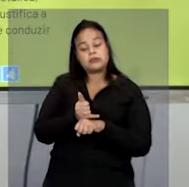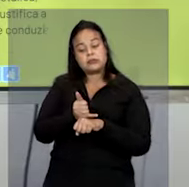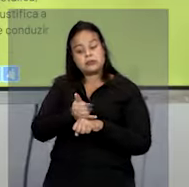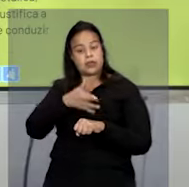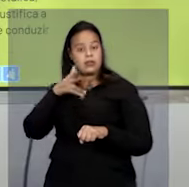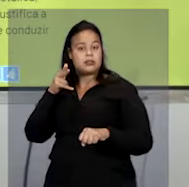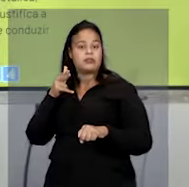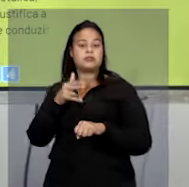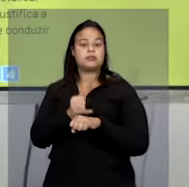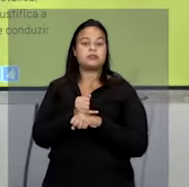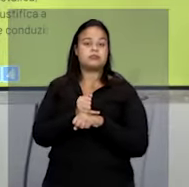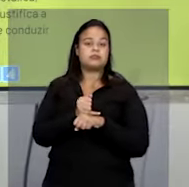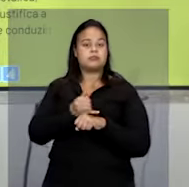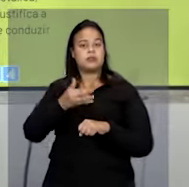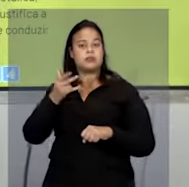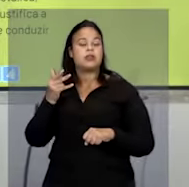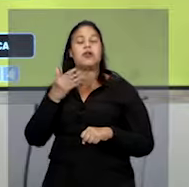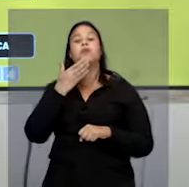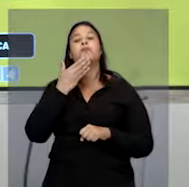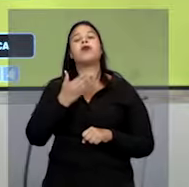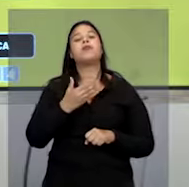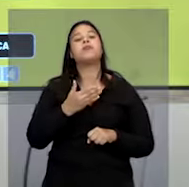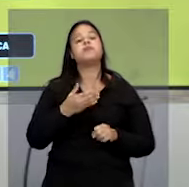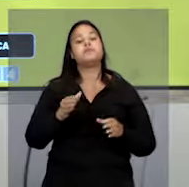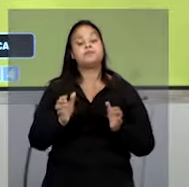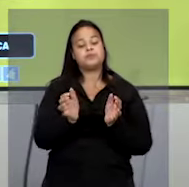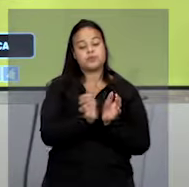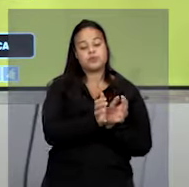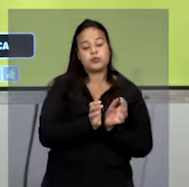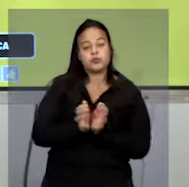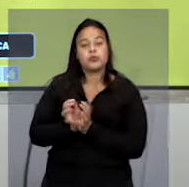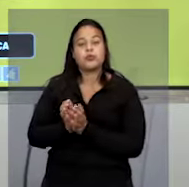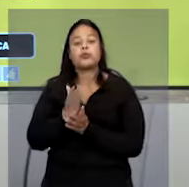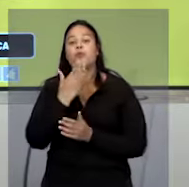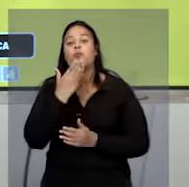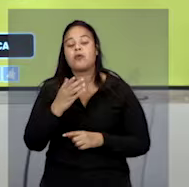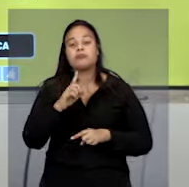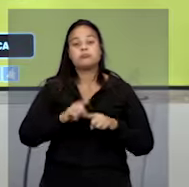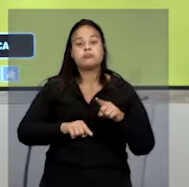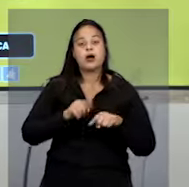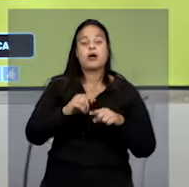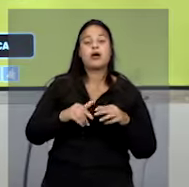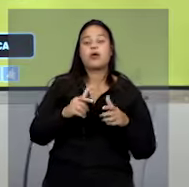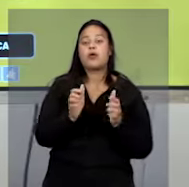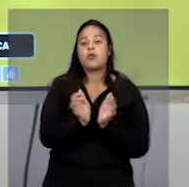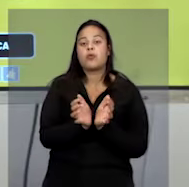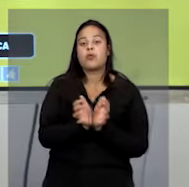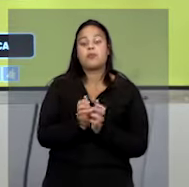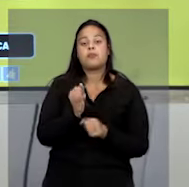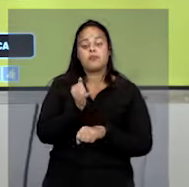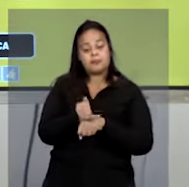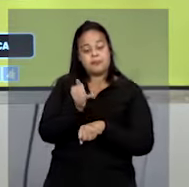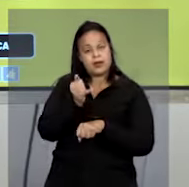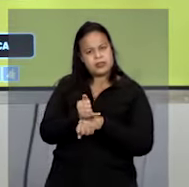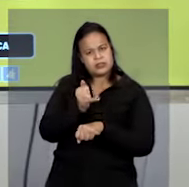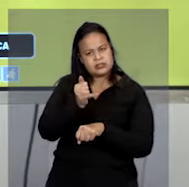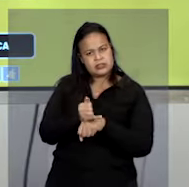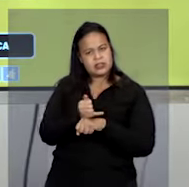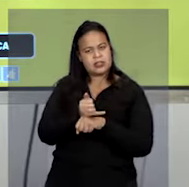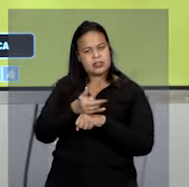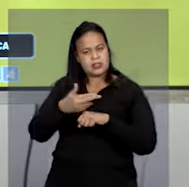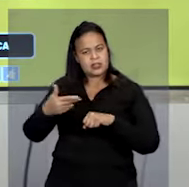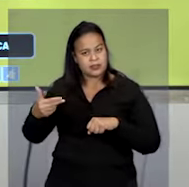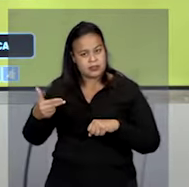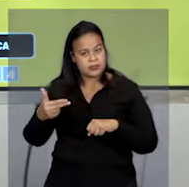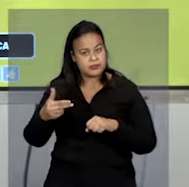que se é metálica, então são formadas por metais, né? Somente metais. E aí é uma organização